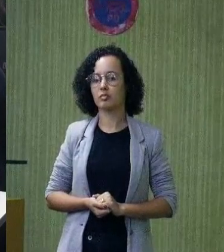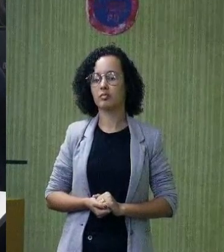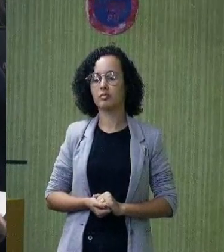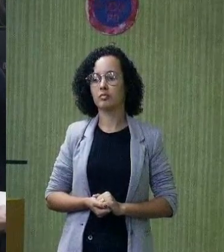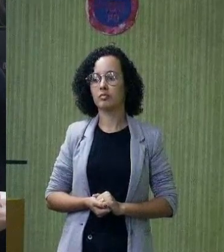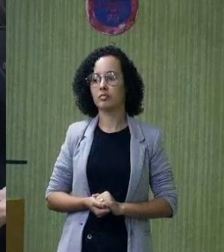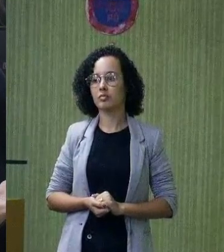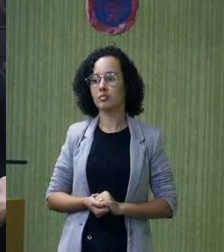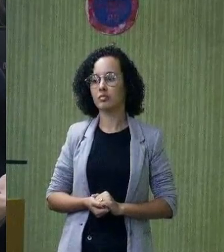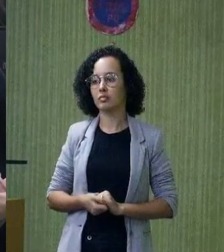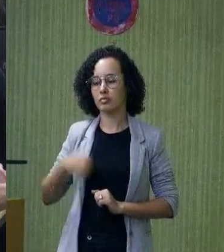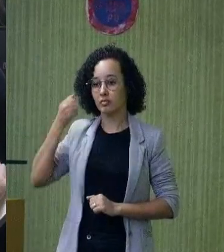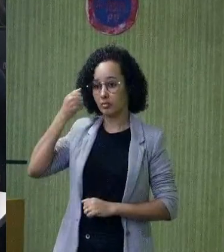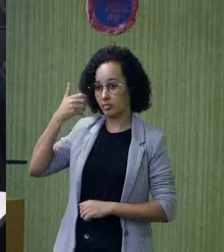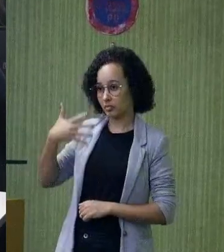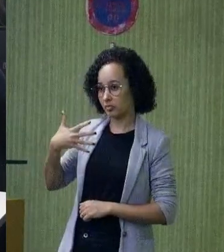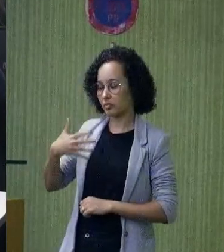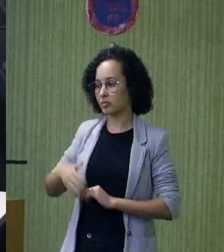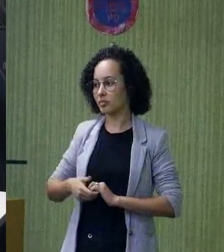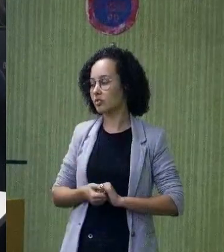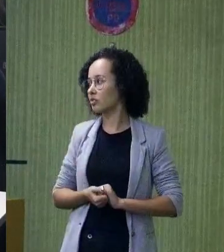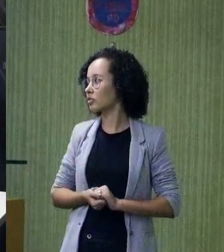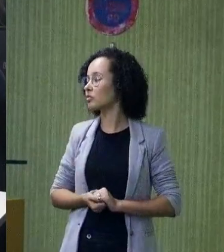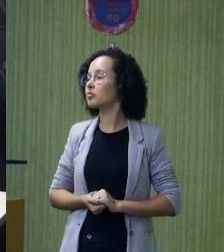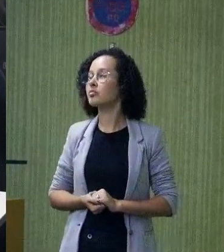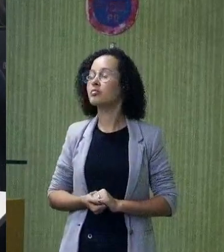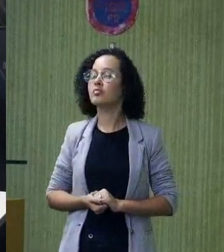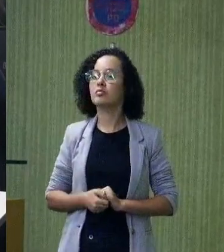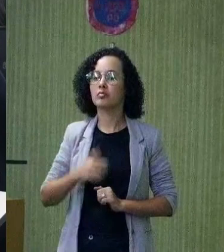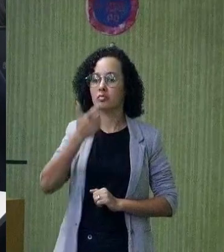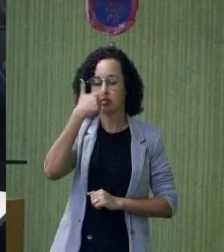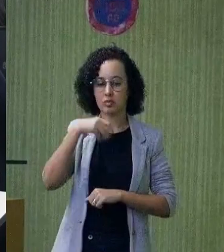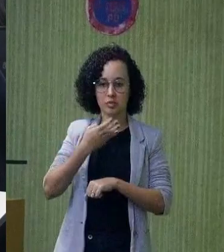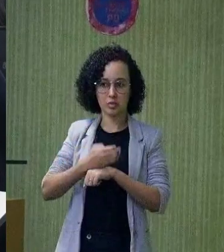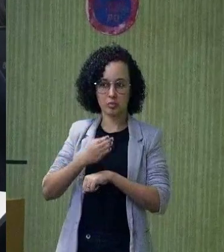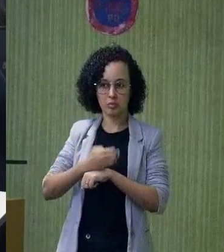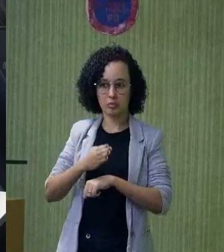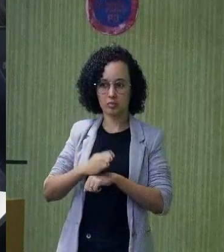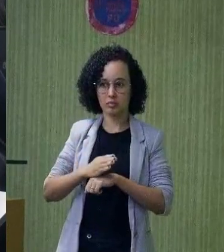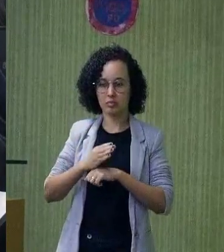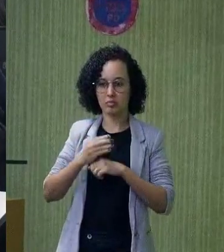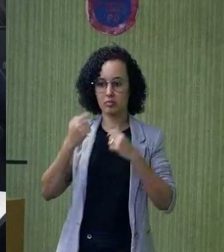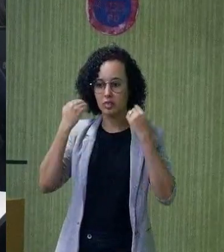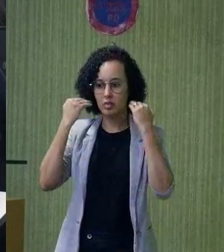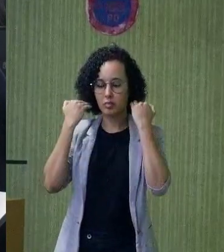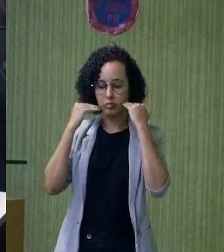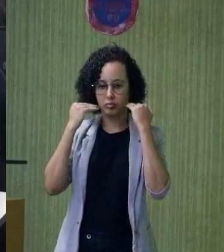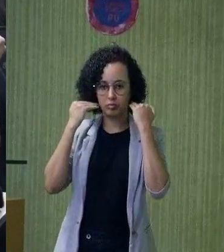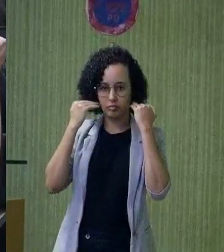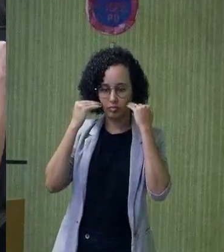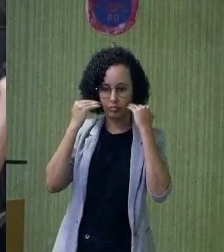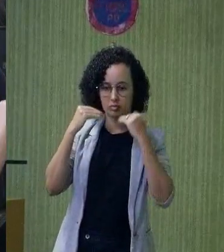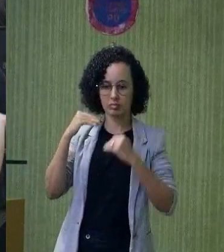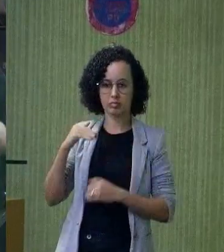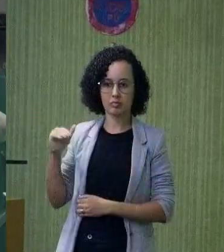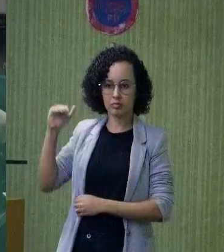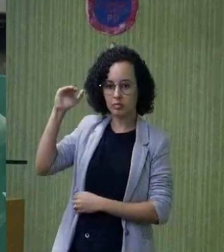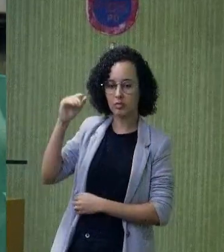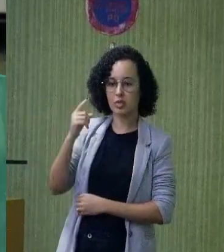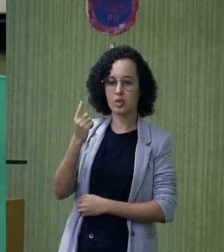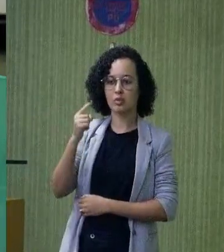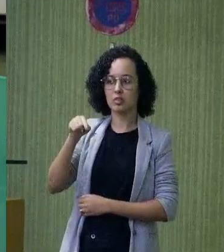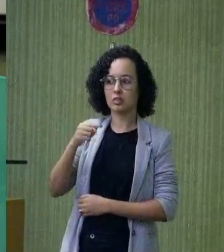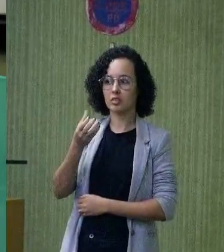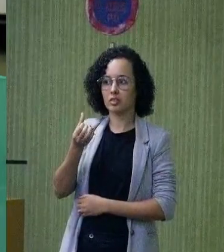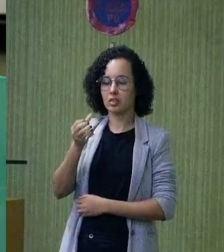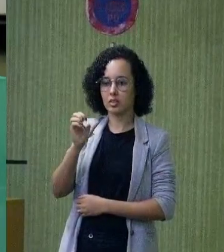vou fazer minha autod descrição eh sou branca cabelos curtos 1,60 M